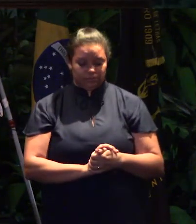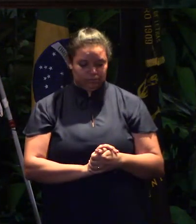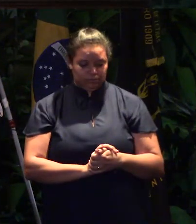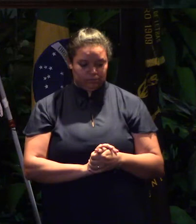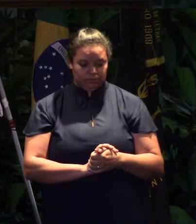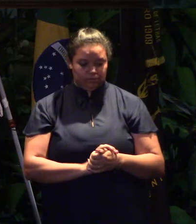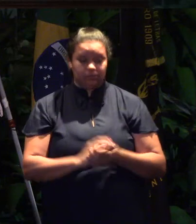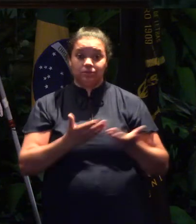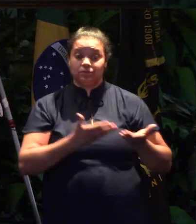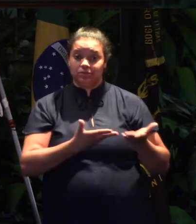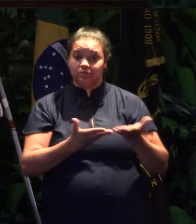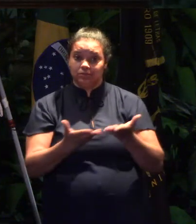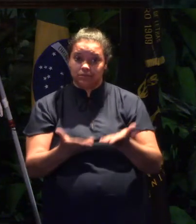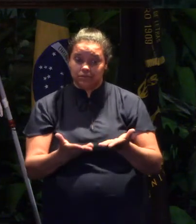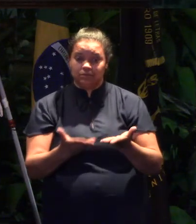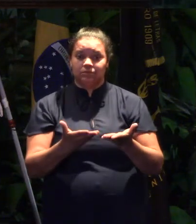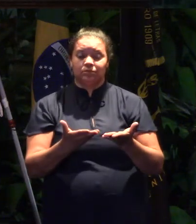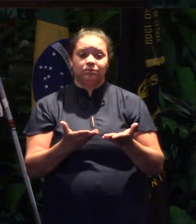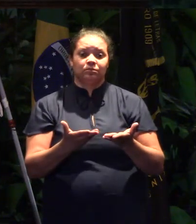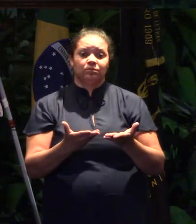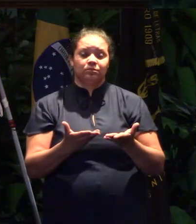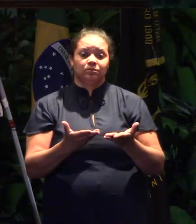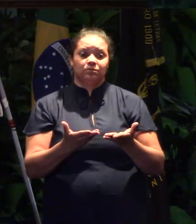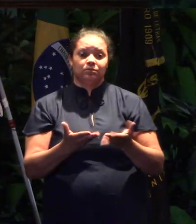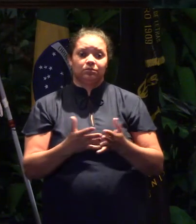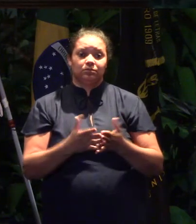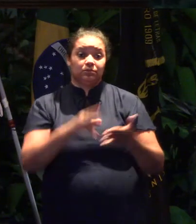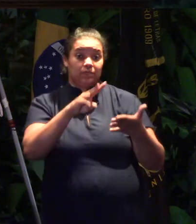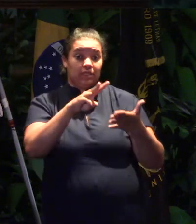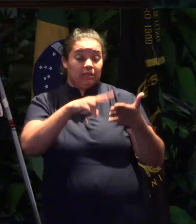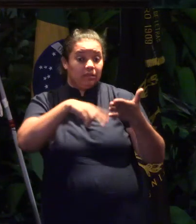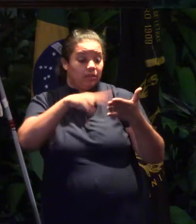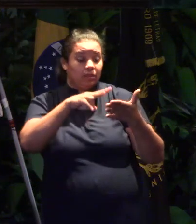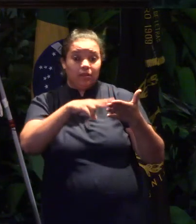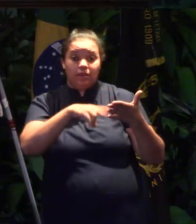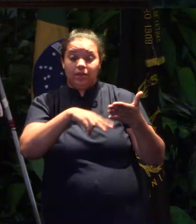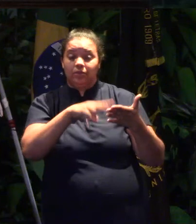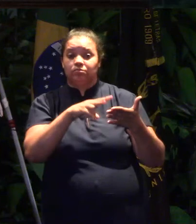dessa apresentação que você fez aí, você lendo o que,